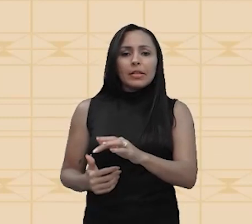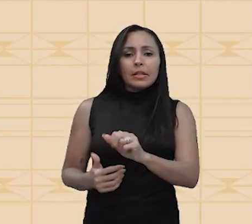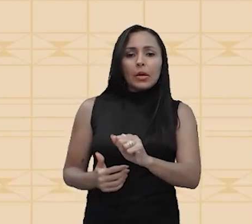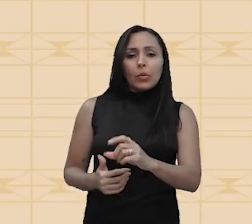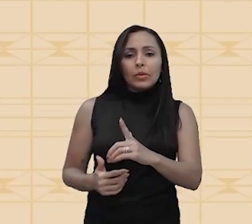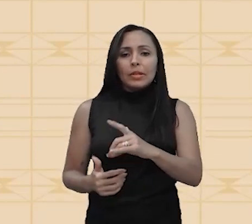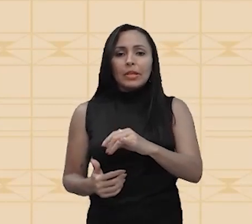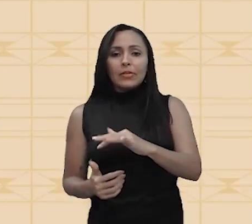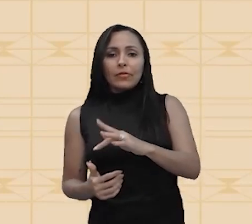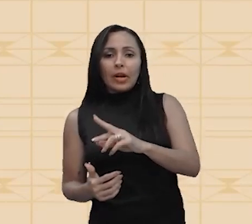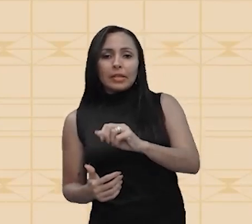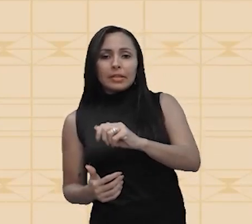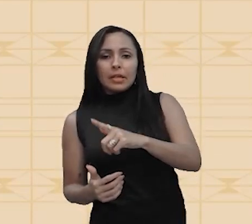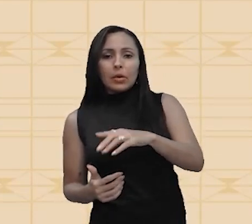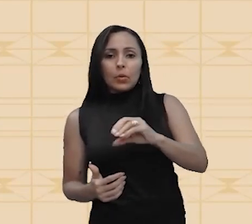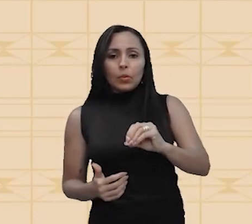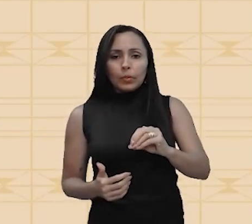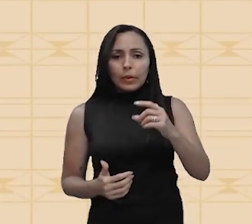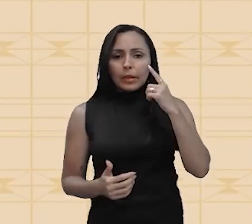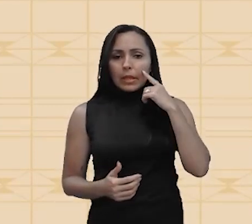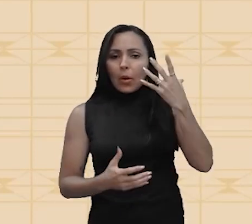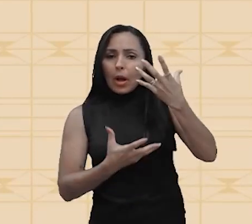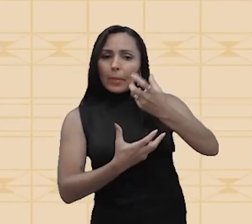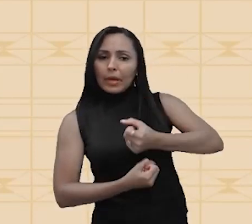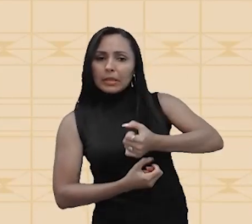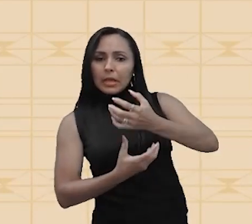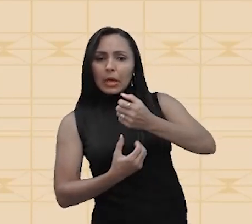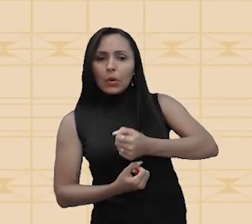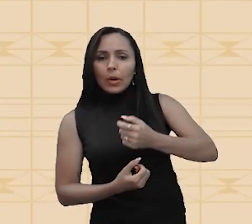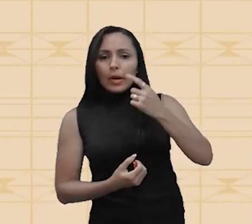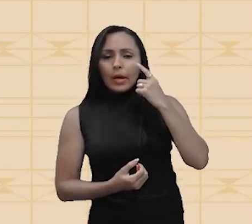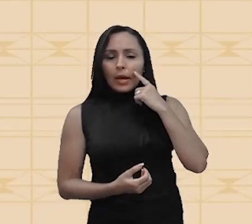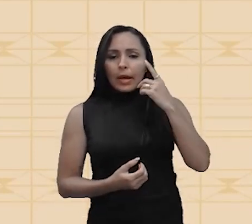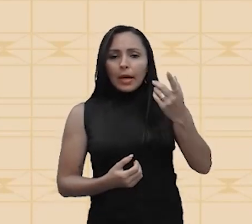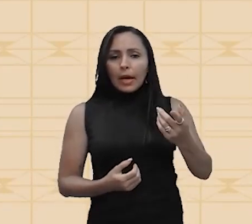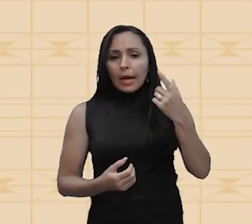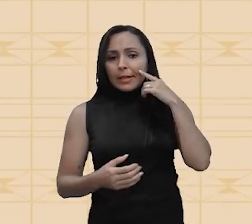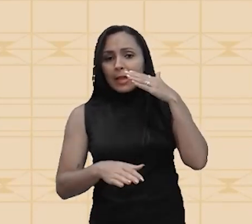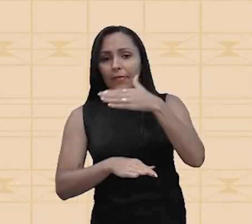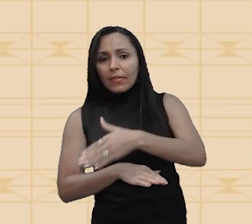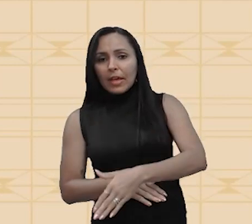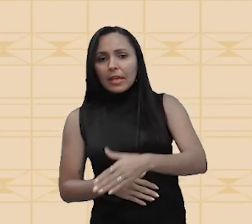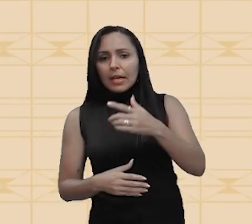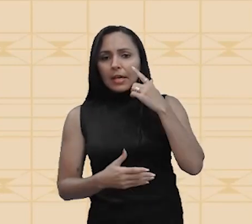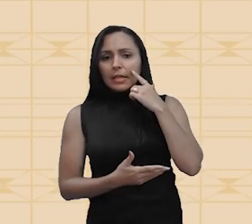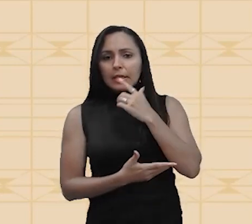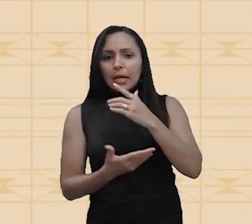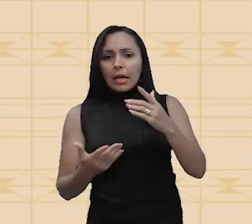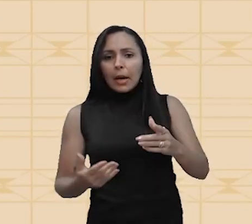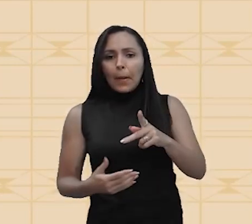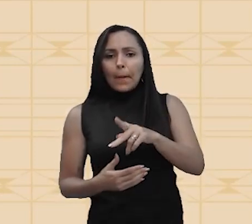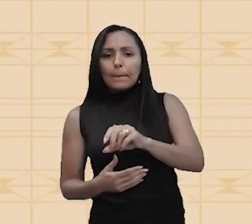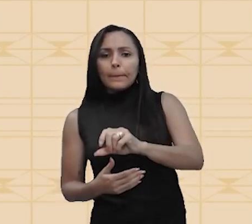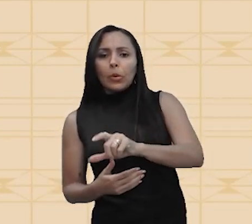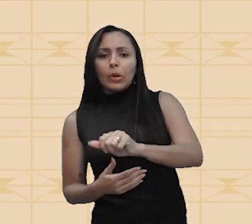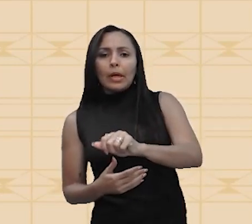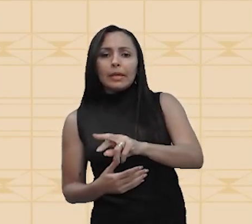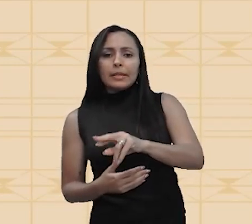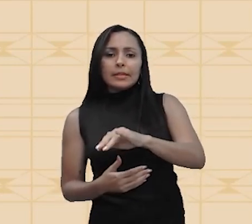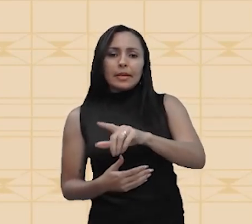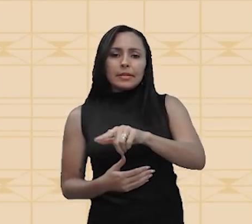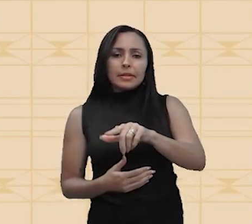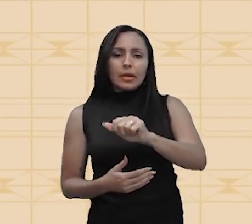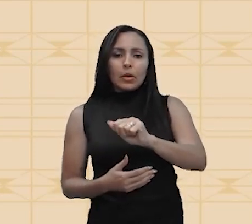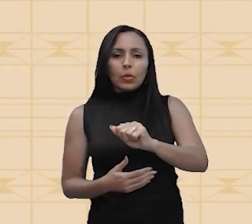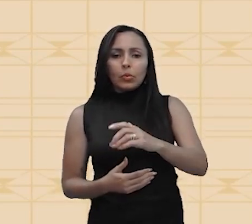vamos ter a absorção, a difração, a interferência, a polarização e o efeito Doppler e como também